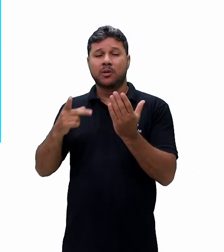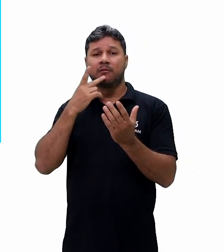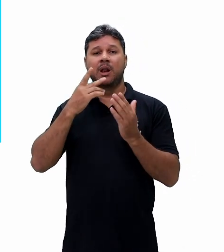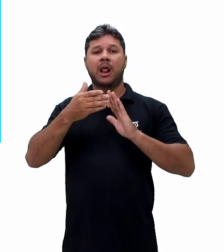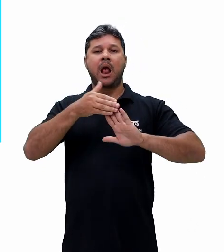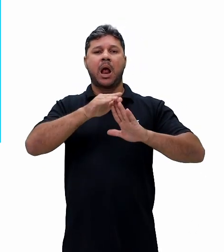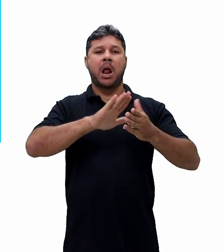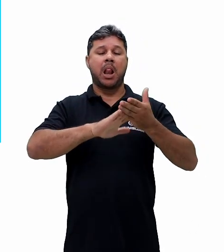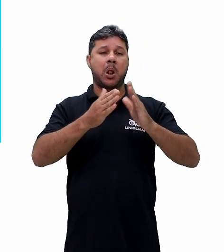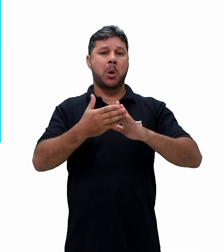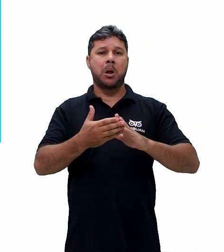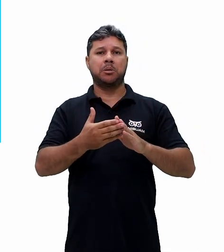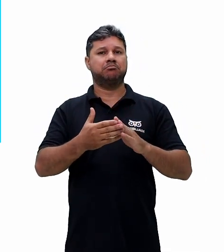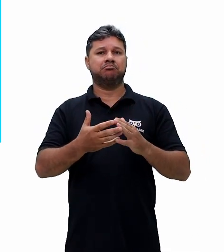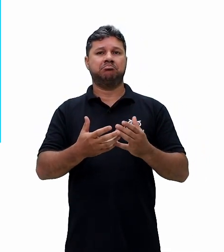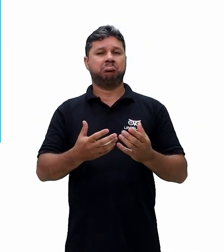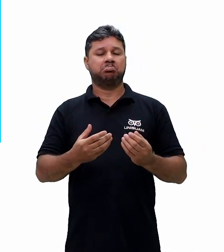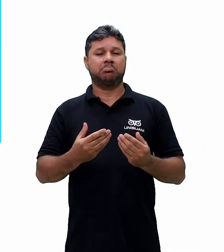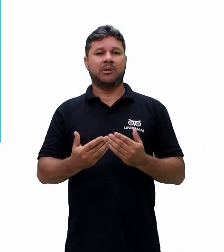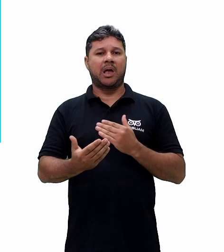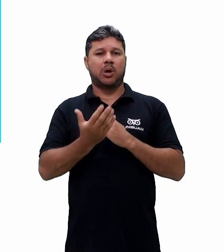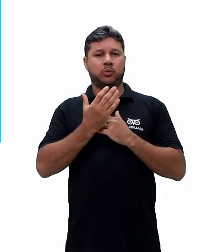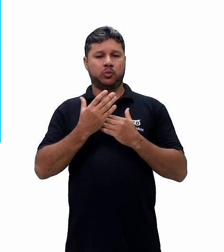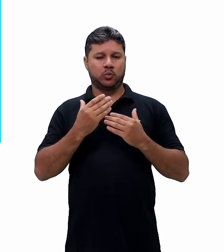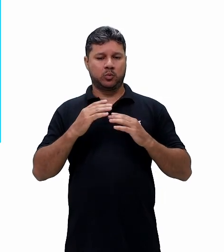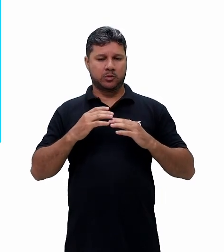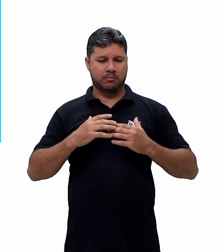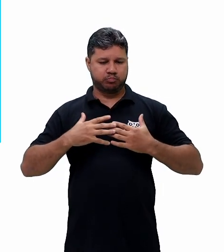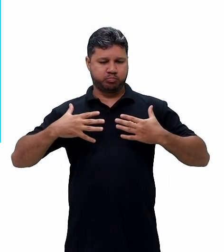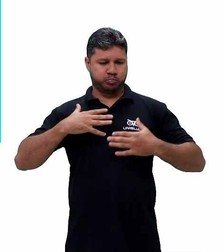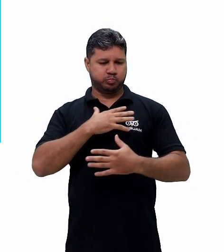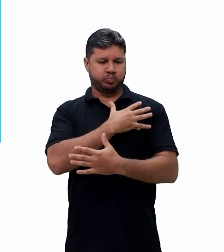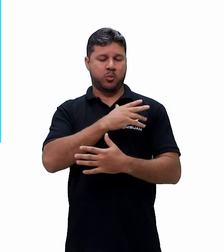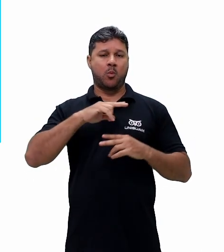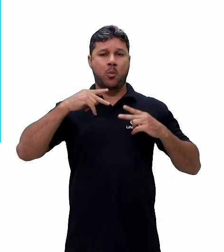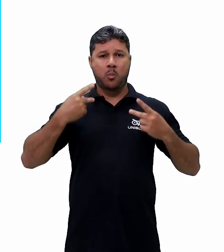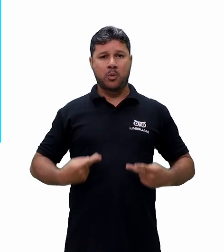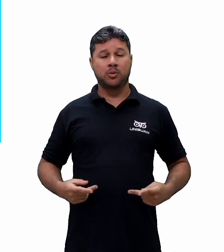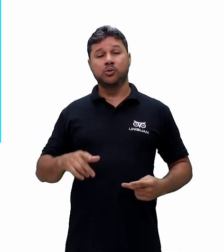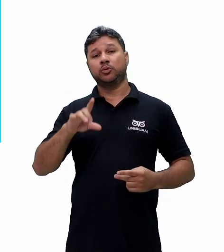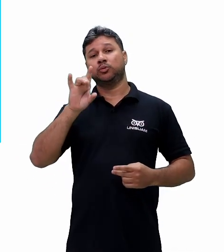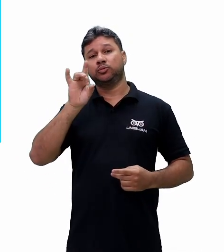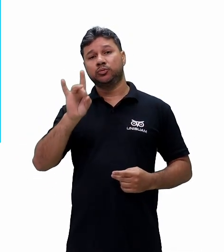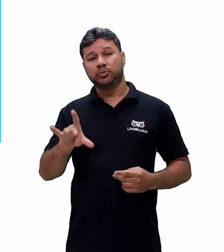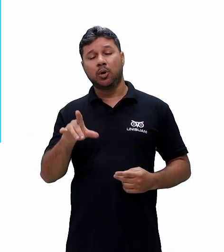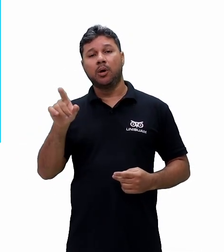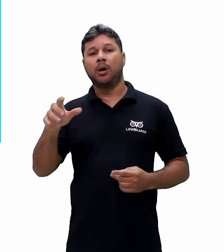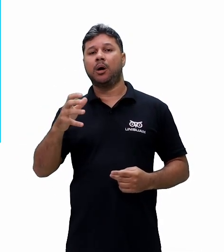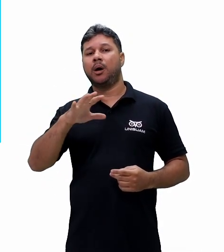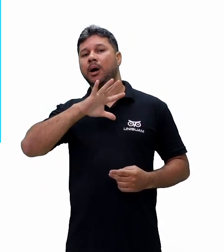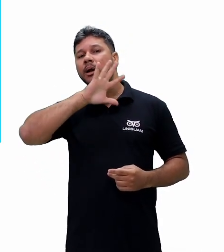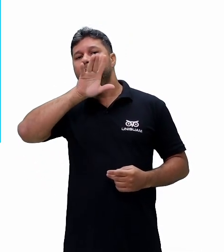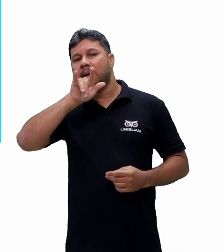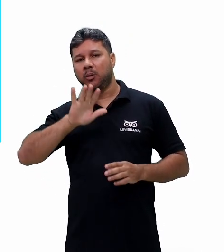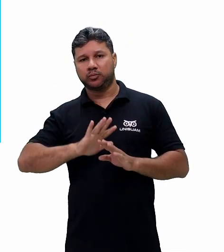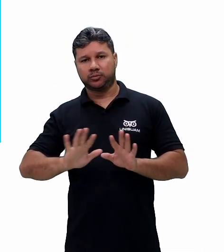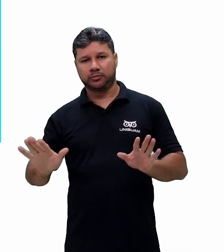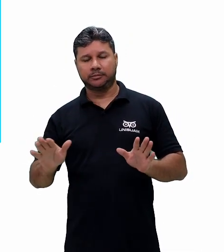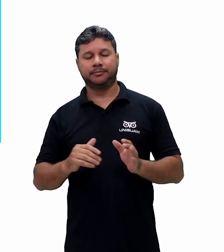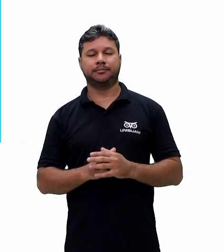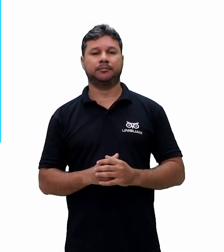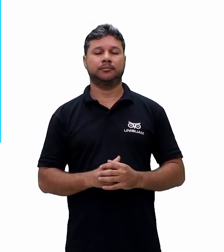mostram que o alongamento não induz hipertrofia muscular em humanos, somente